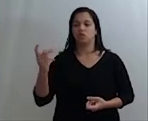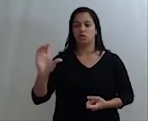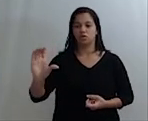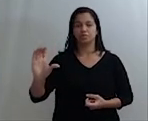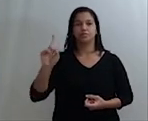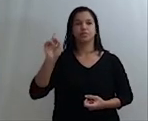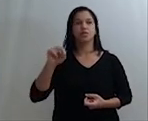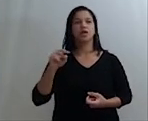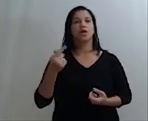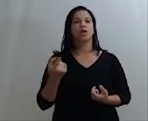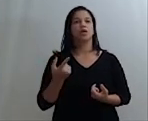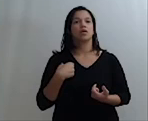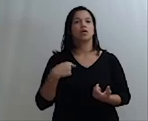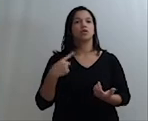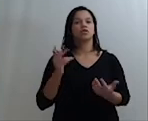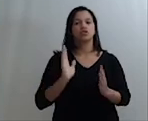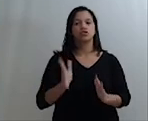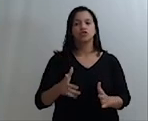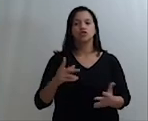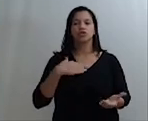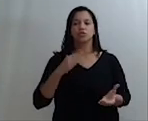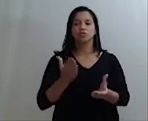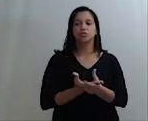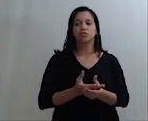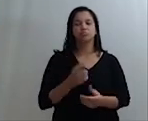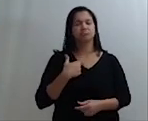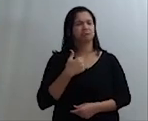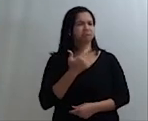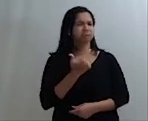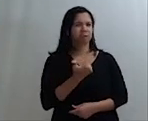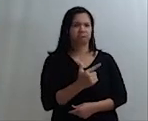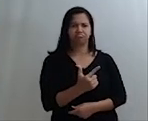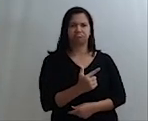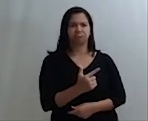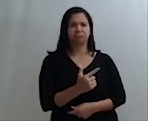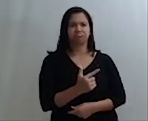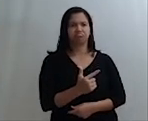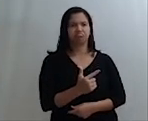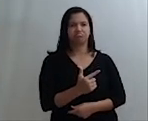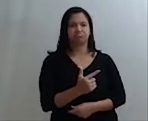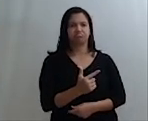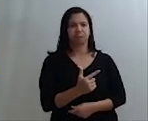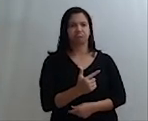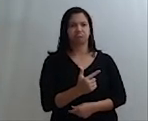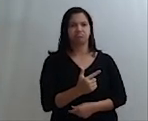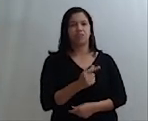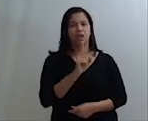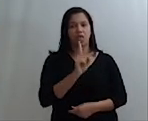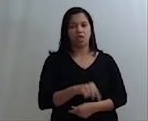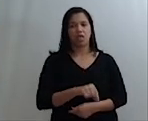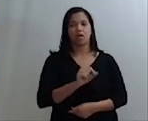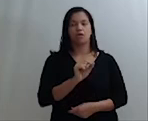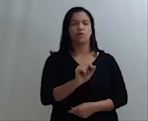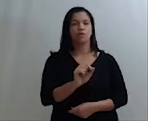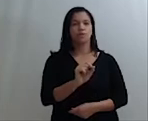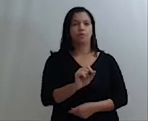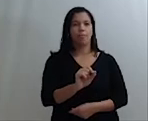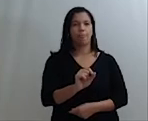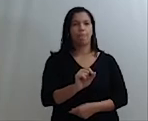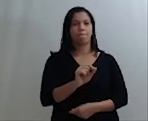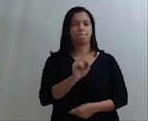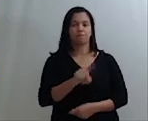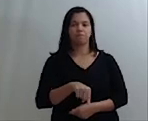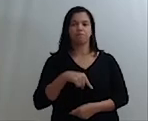julgada eu afirmo que não existe aqui excelência nós estamos tratando